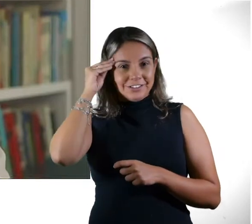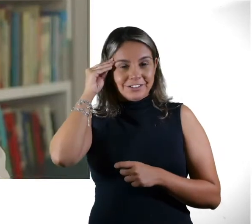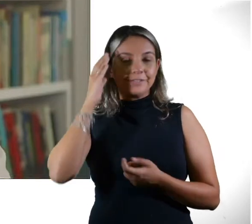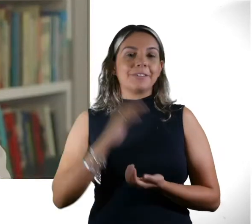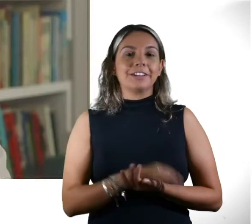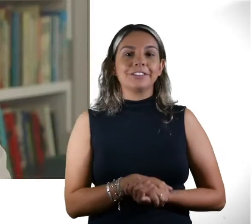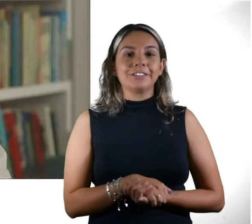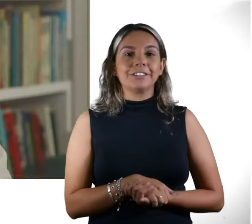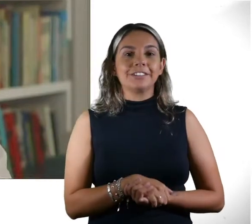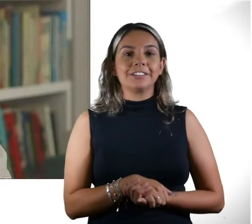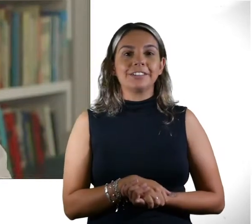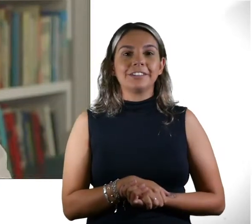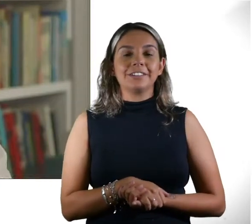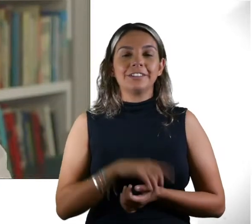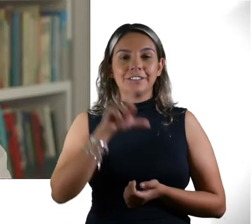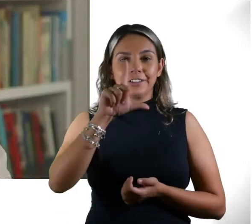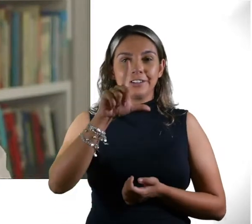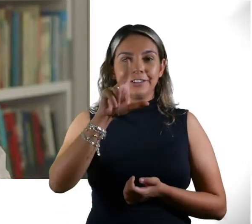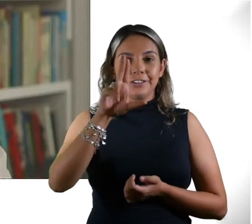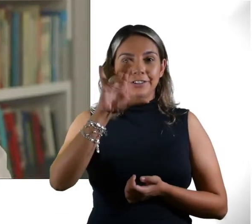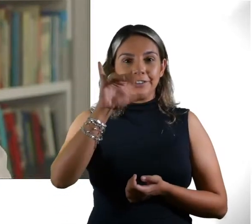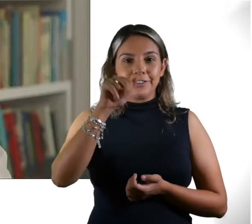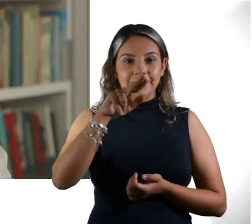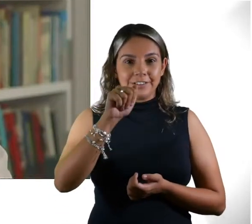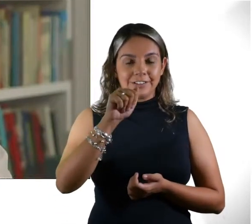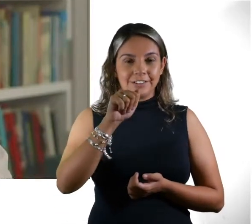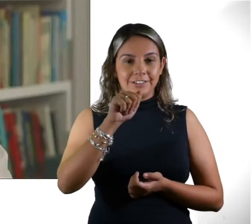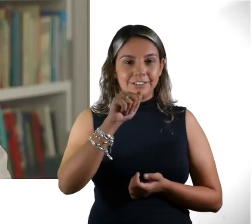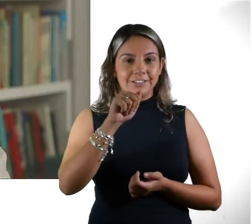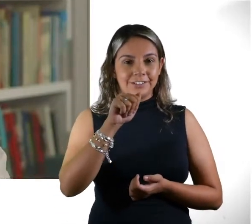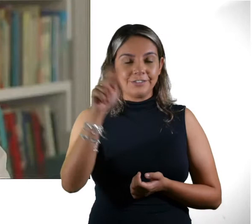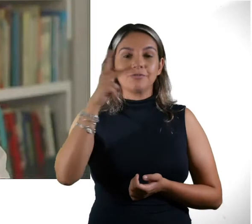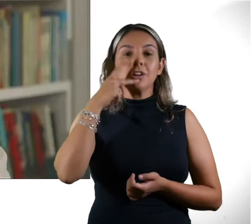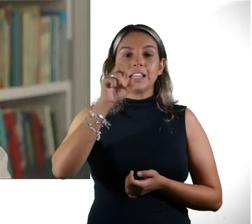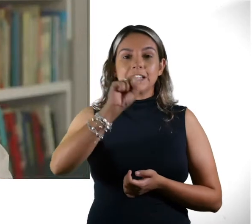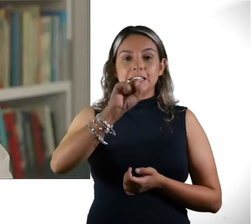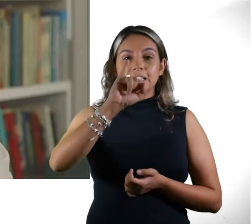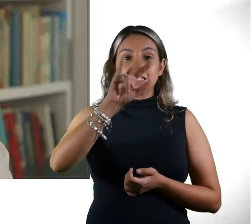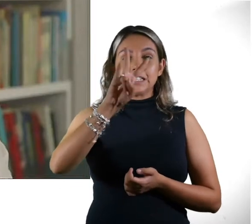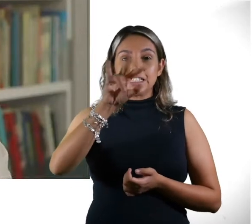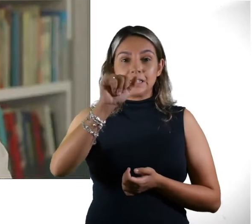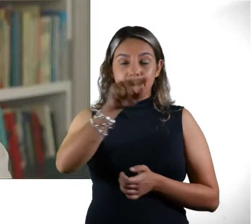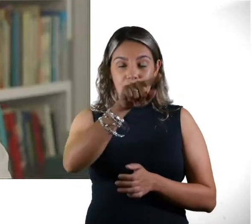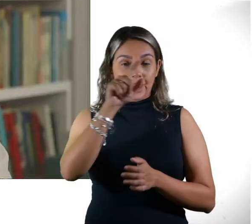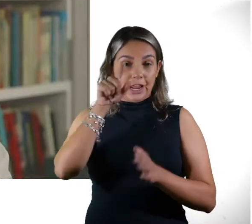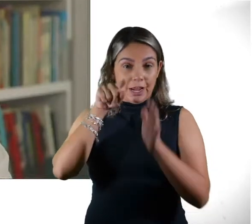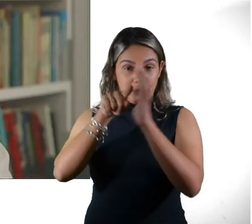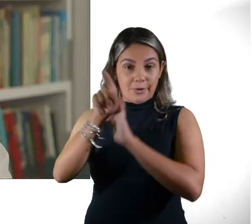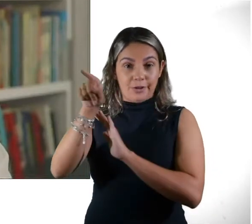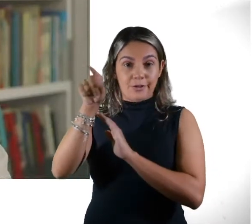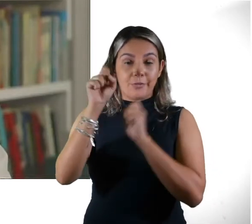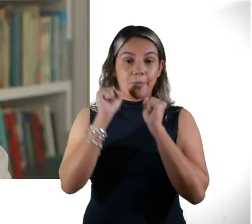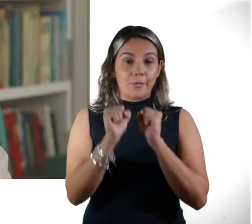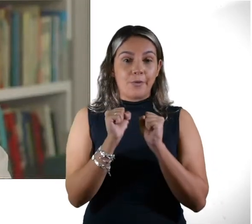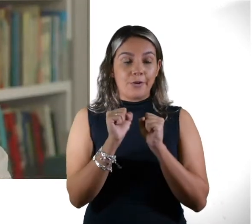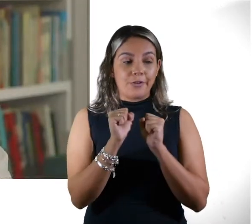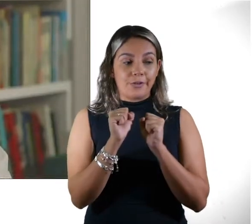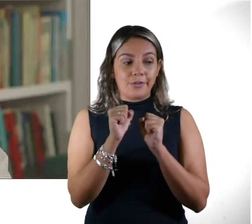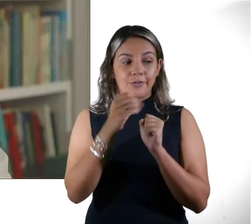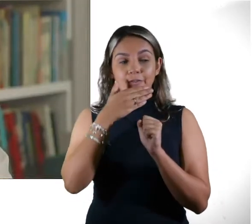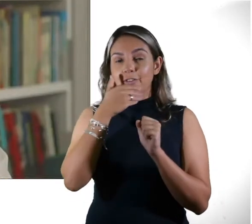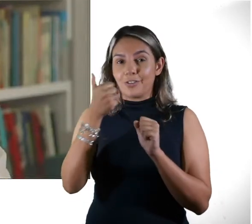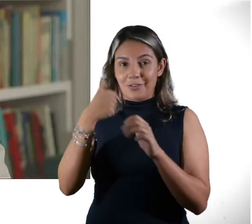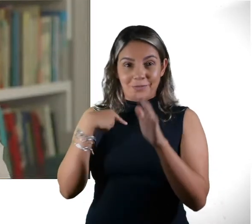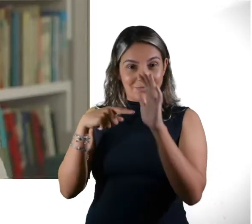Tá bem. Luciana Bessa Silva te coloca numa situação constrangedora. Ela pergunta se você pode... Eu